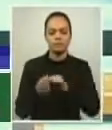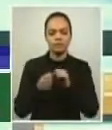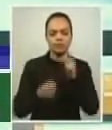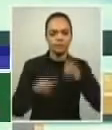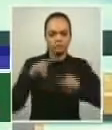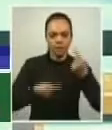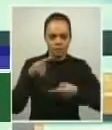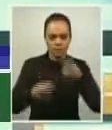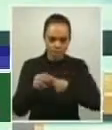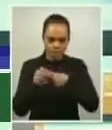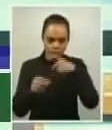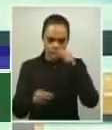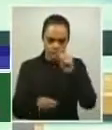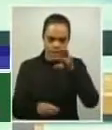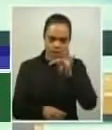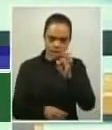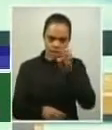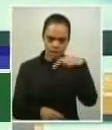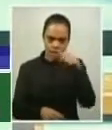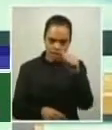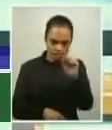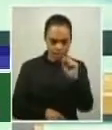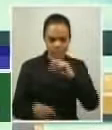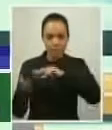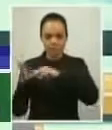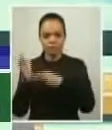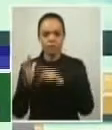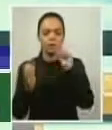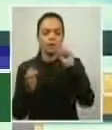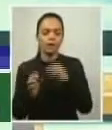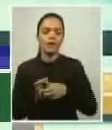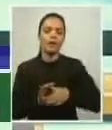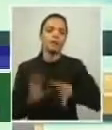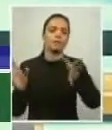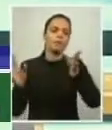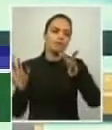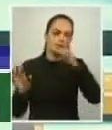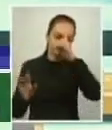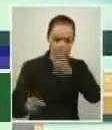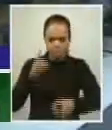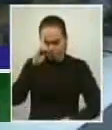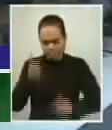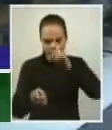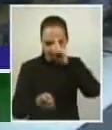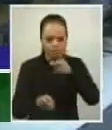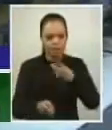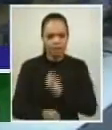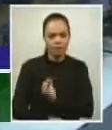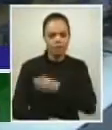em Atenas corresponde a deliberar sobre os rumos da